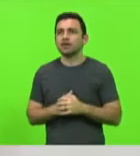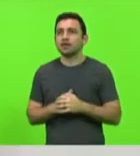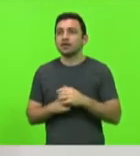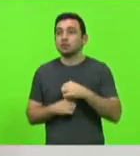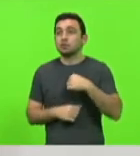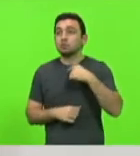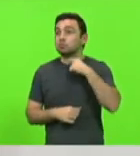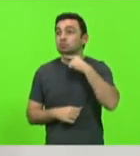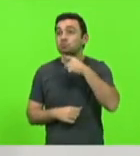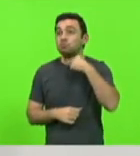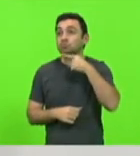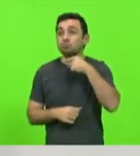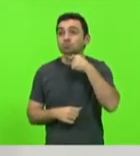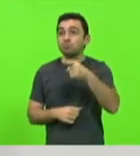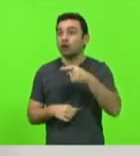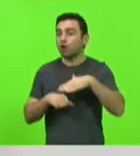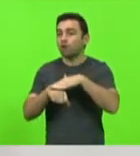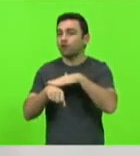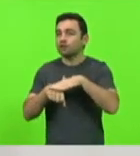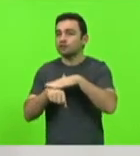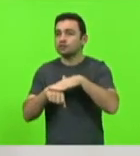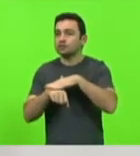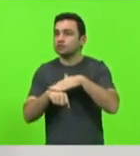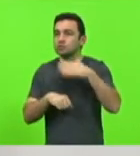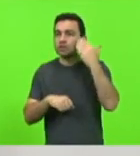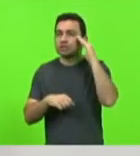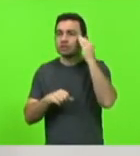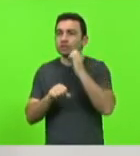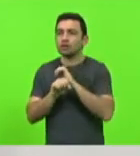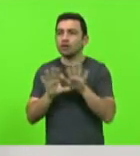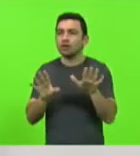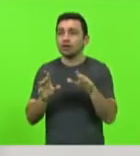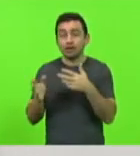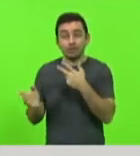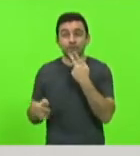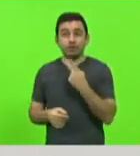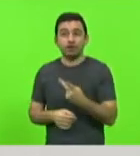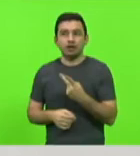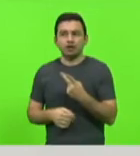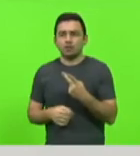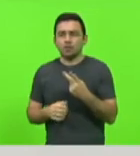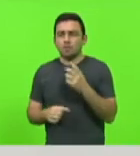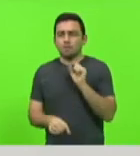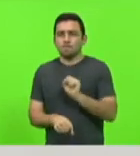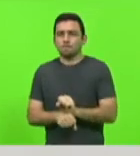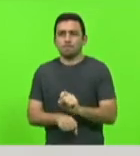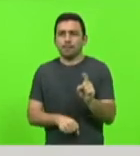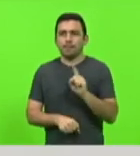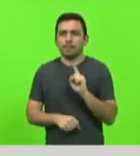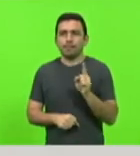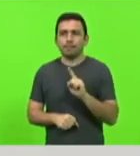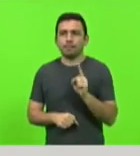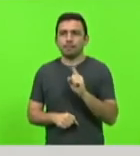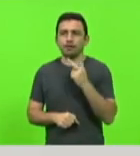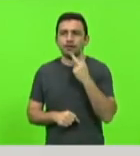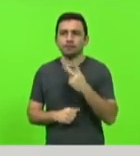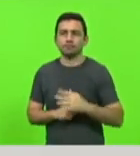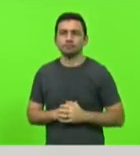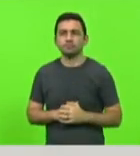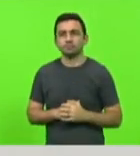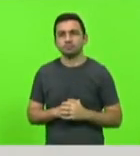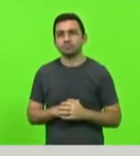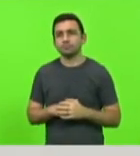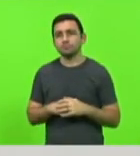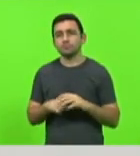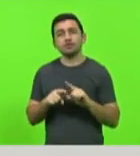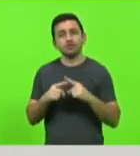consegue se dialogar com ele. E ele fala que, inclusive, não vai parar de fazer isso. Então, por causa